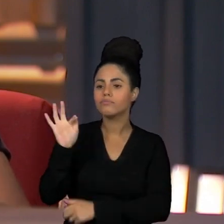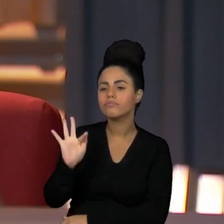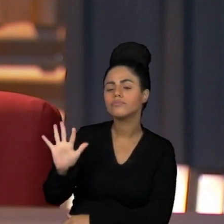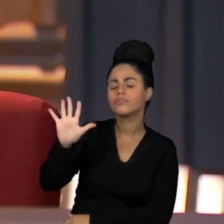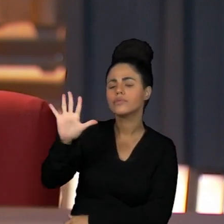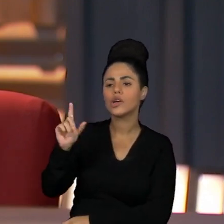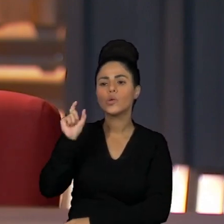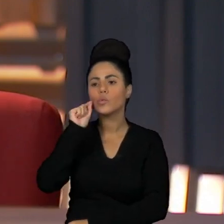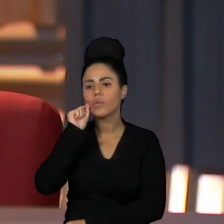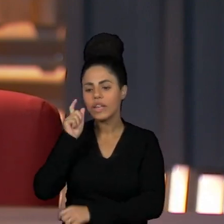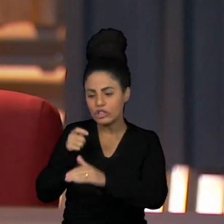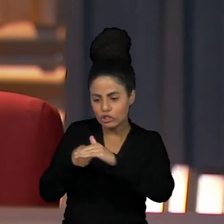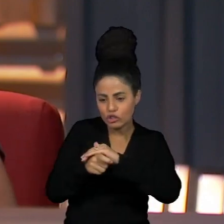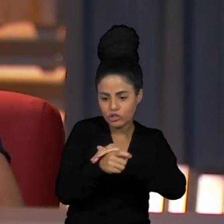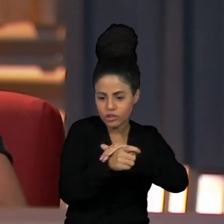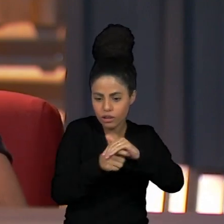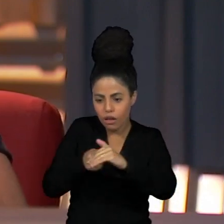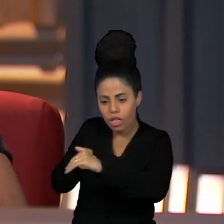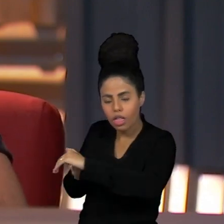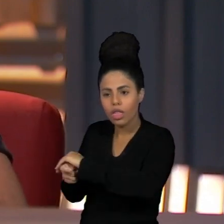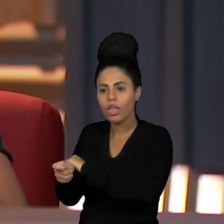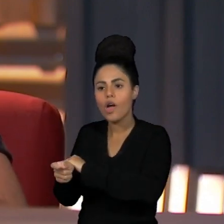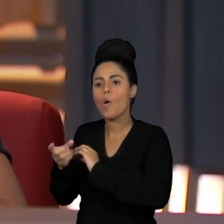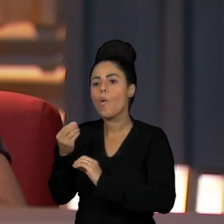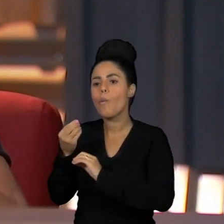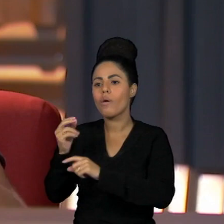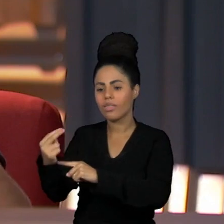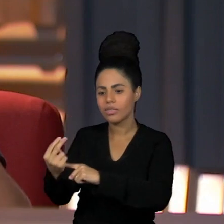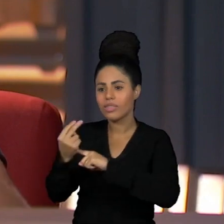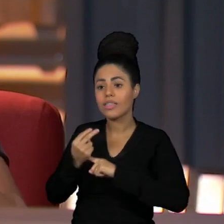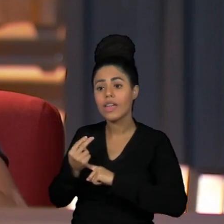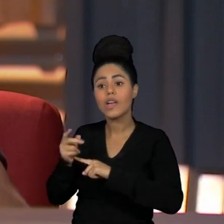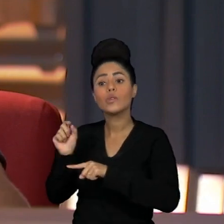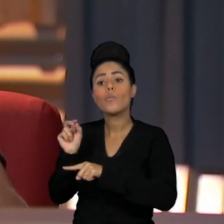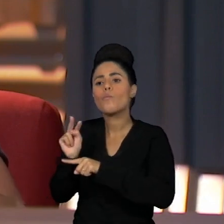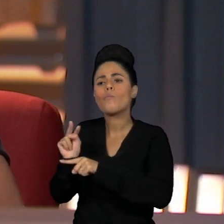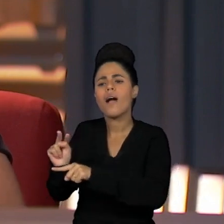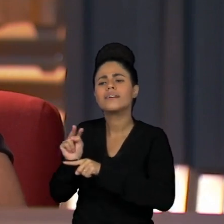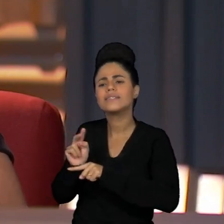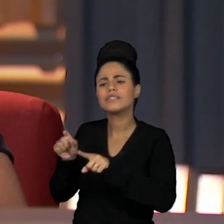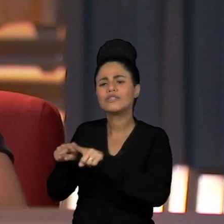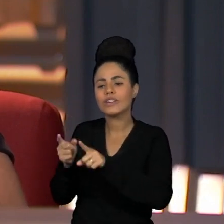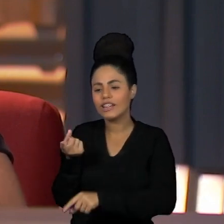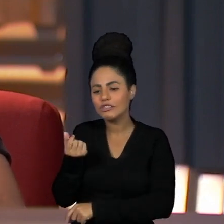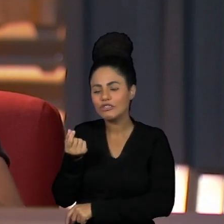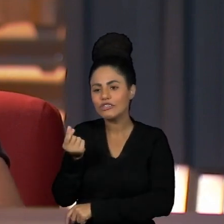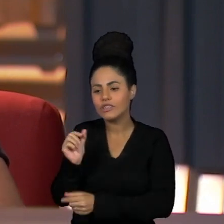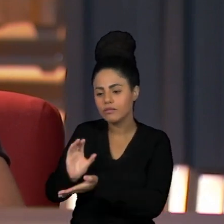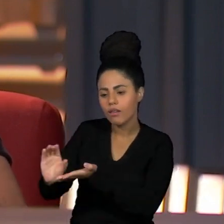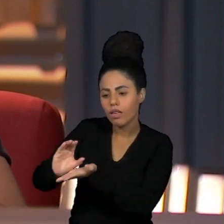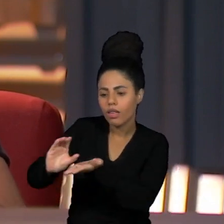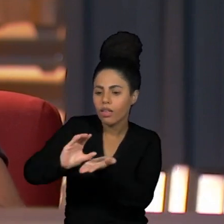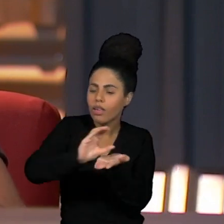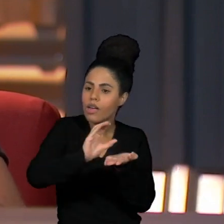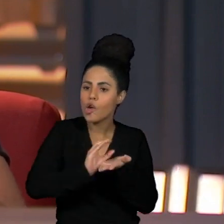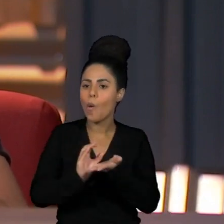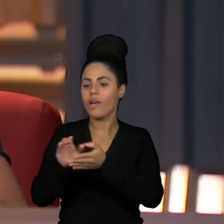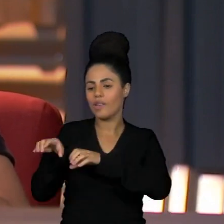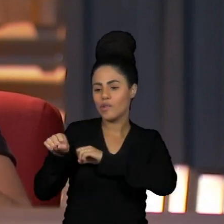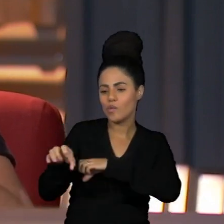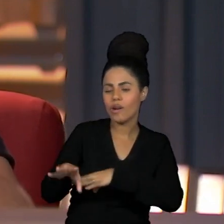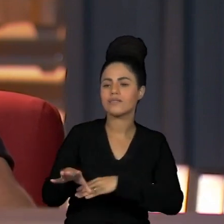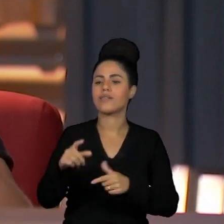fim de pegar esse dinheiro, quando o governo pega esse dinheiro emprestado, ele vai destinar para áreas, em teorias, essenciais. Então,